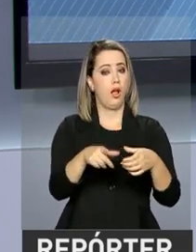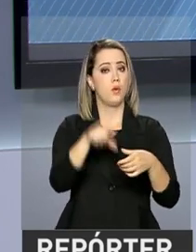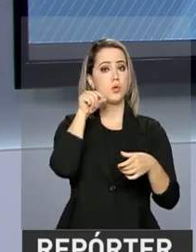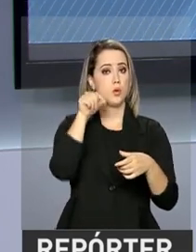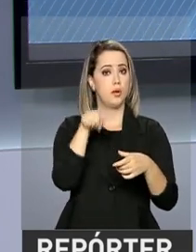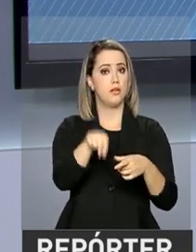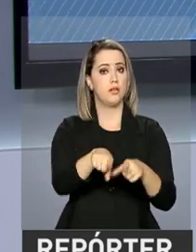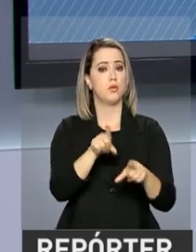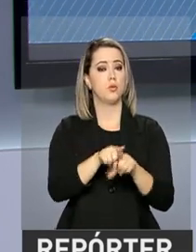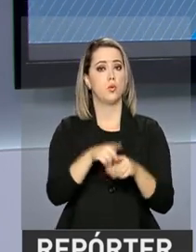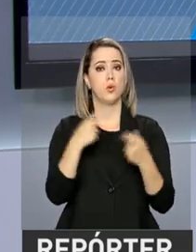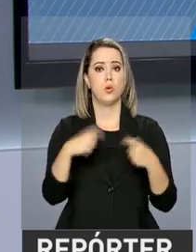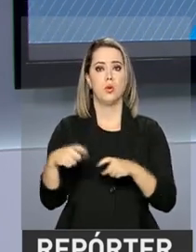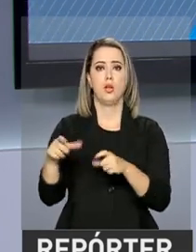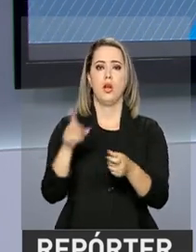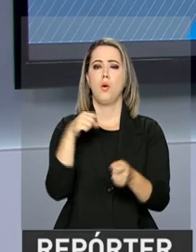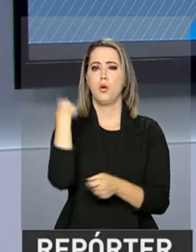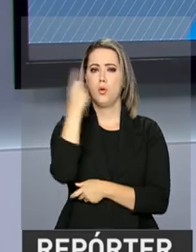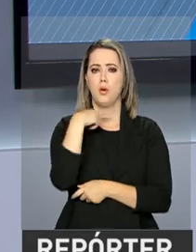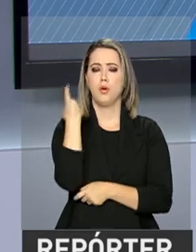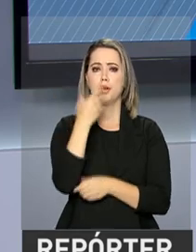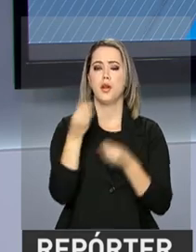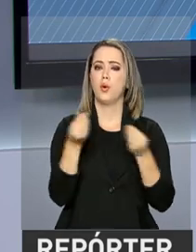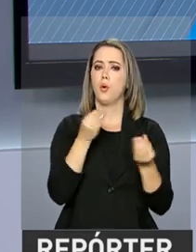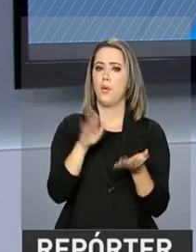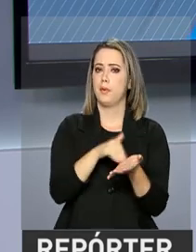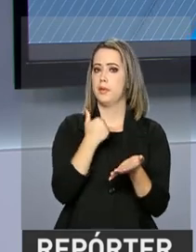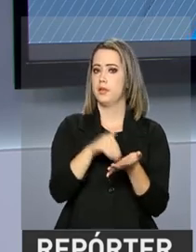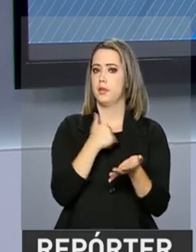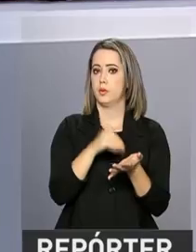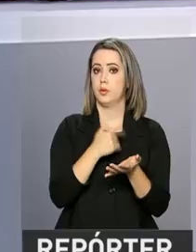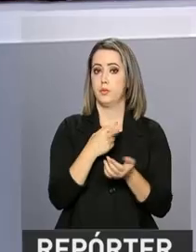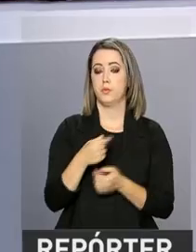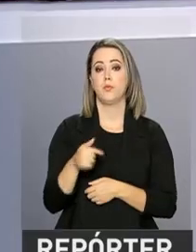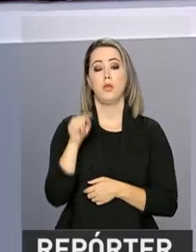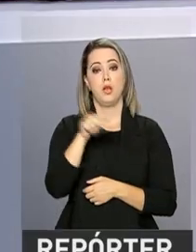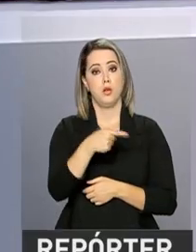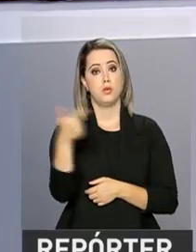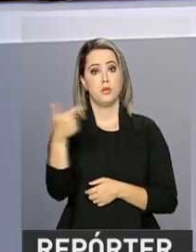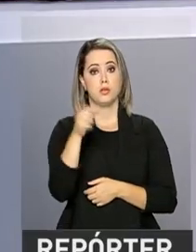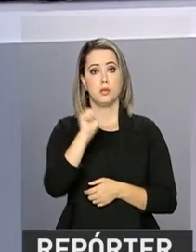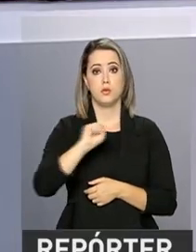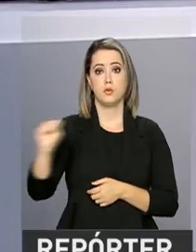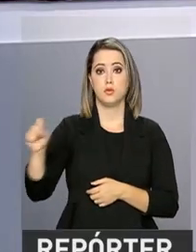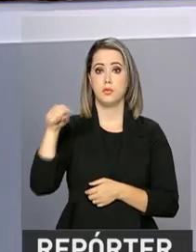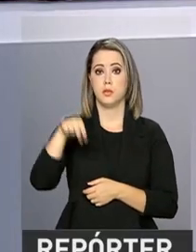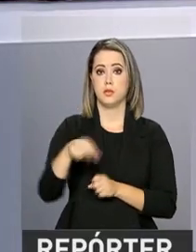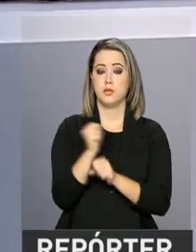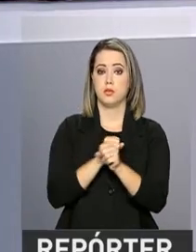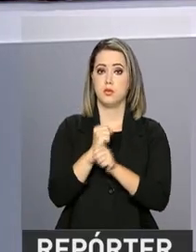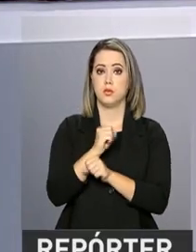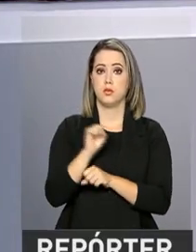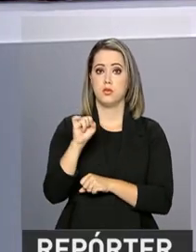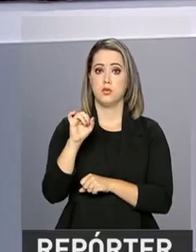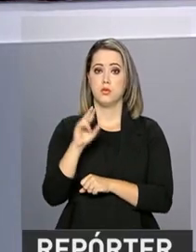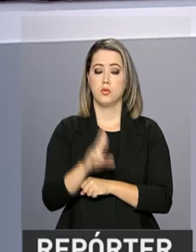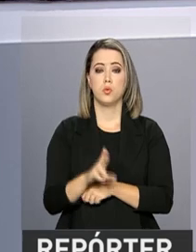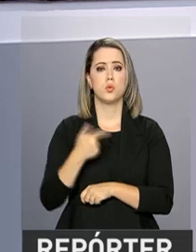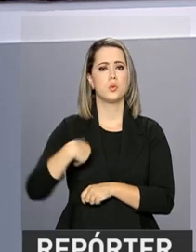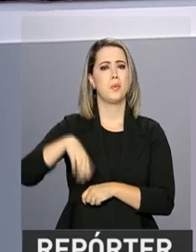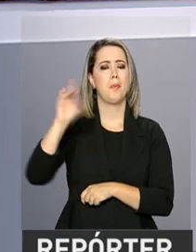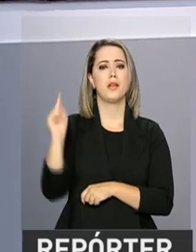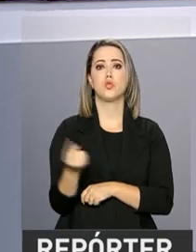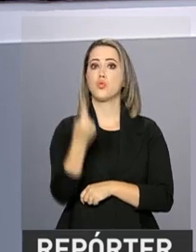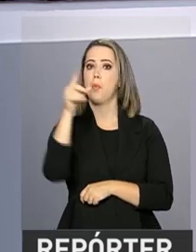selecionado, o local, o horário e os procedimentos de matrícula. Para o segundo semestre deste ano, o SISU registrou 1